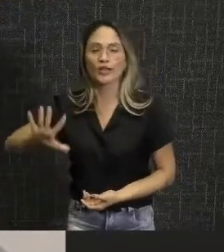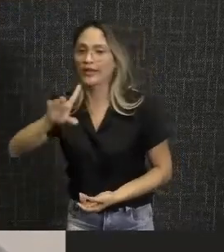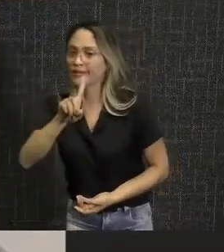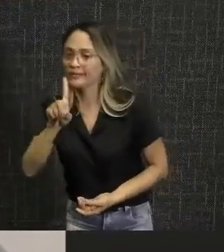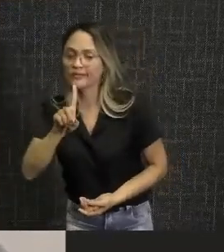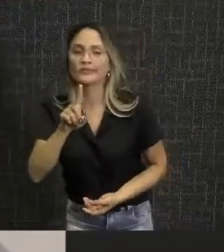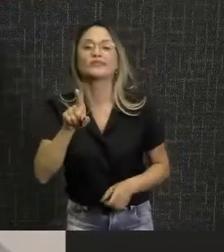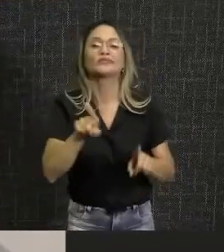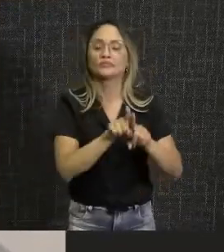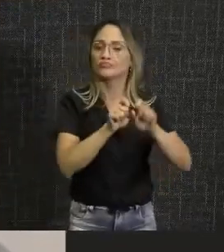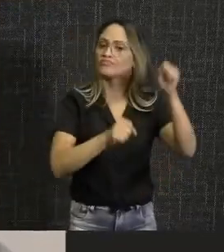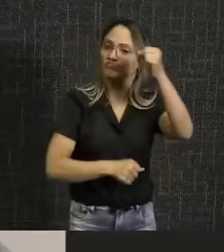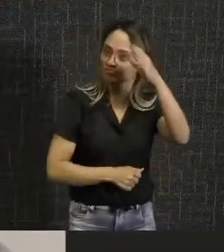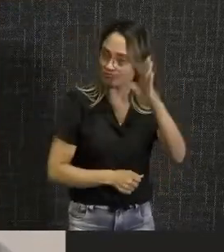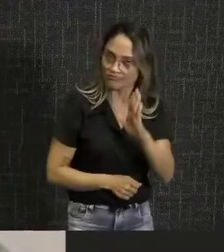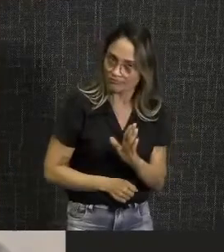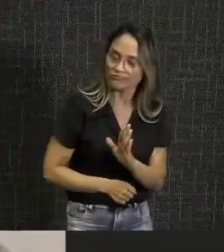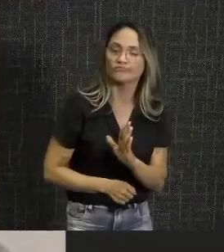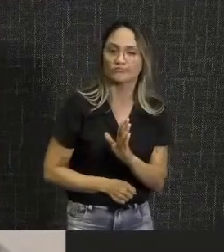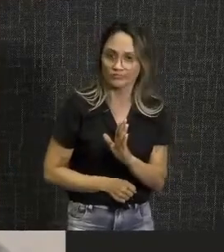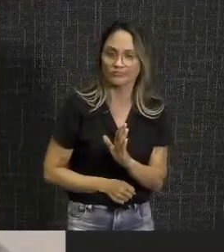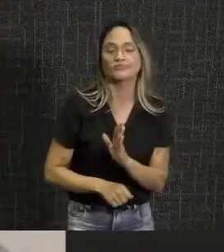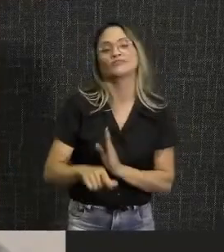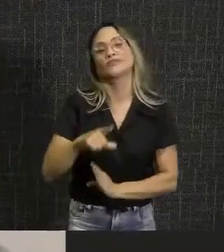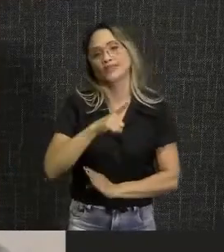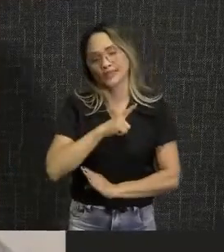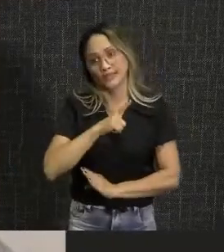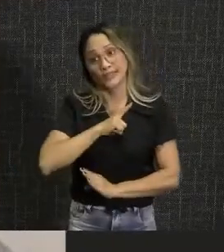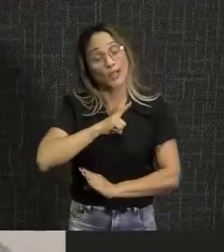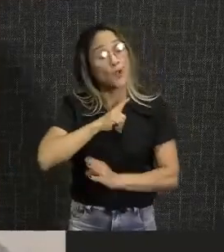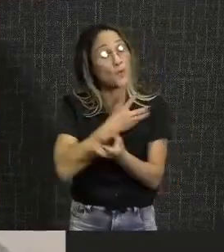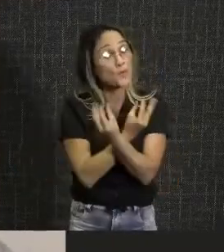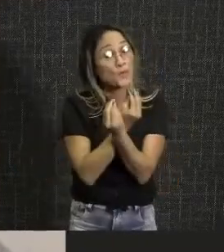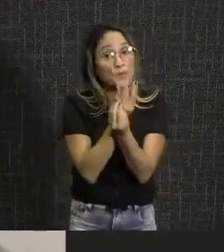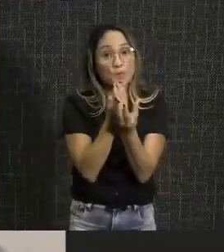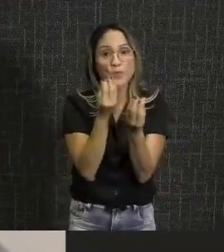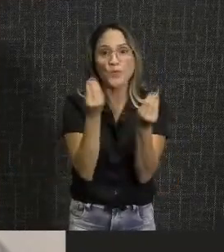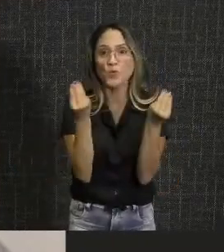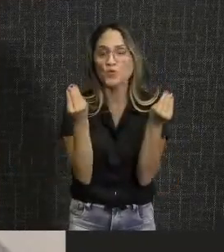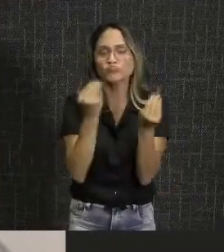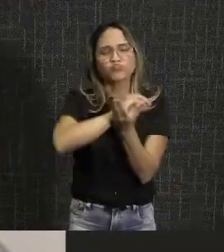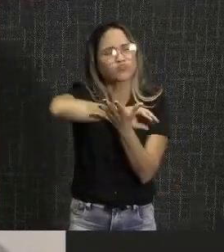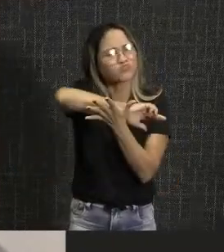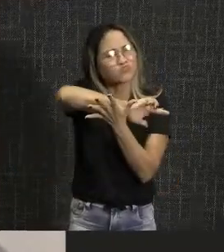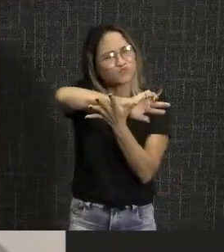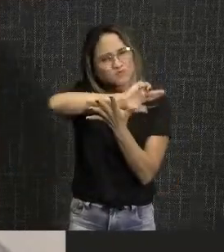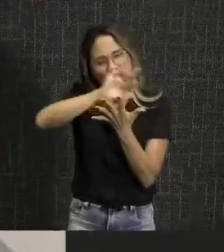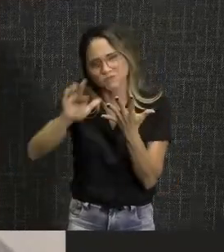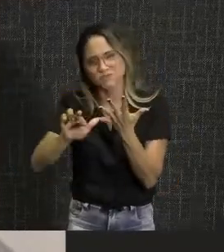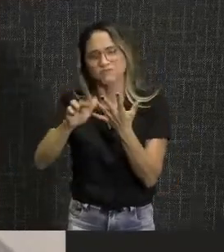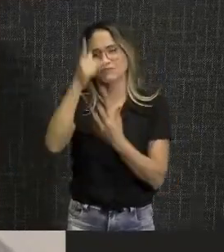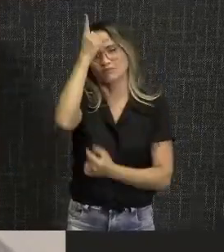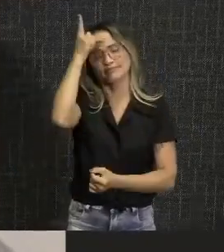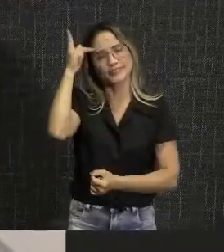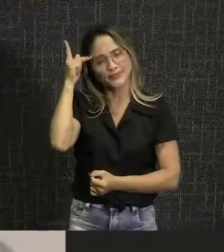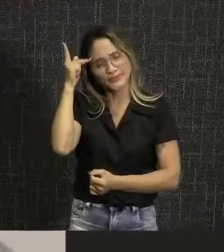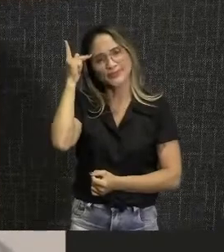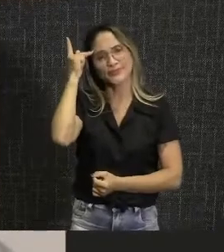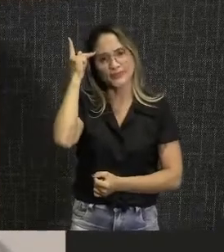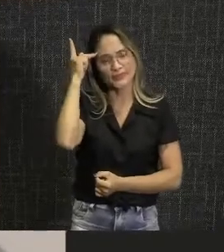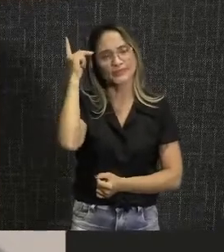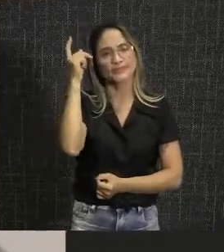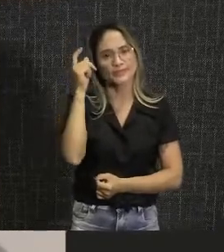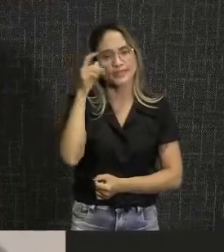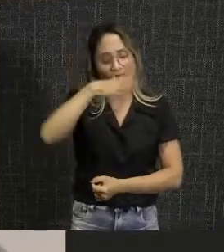Brasil inteiro, a gente tem uma contingente grande de pessoas